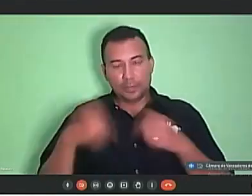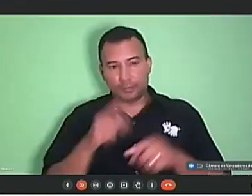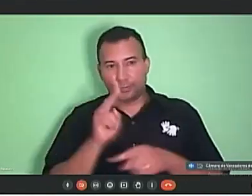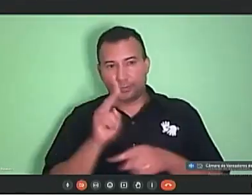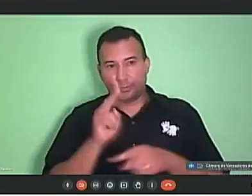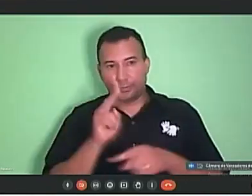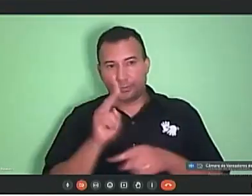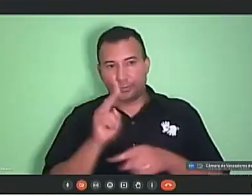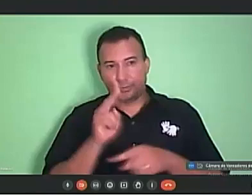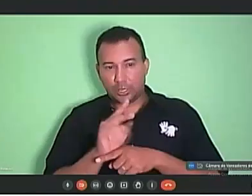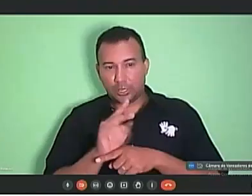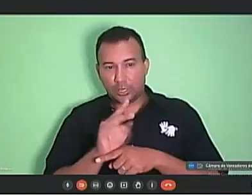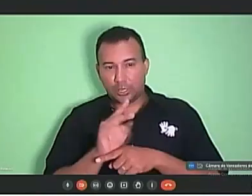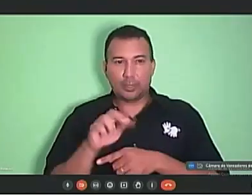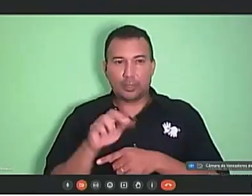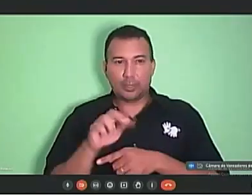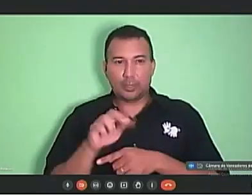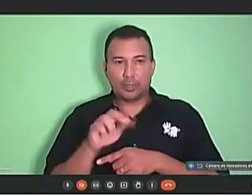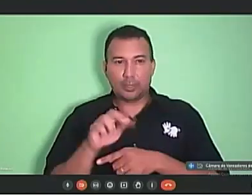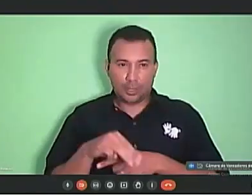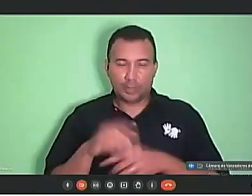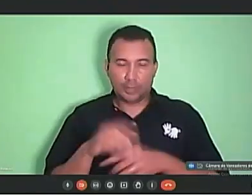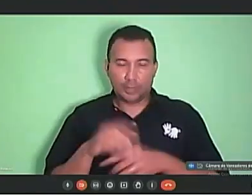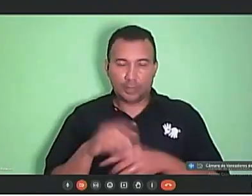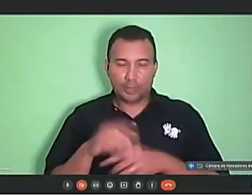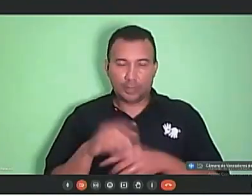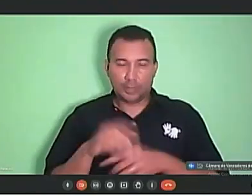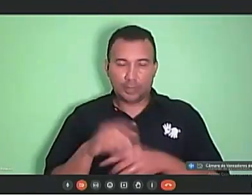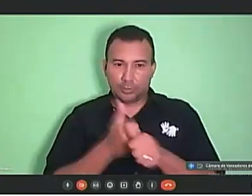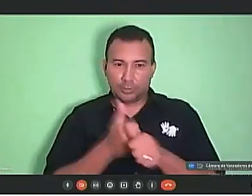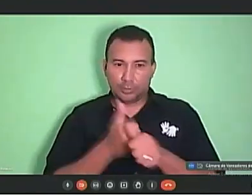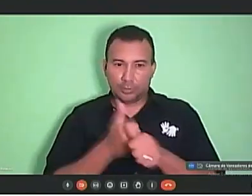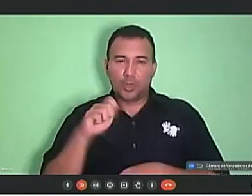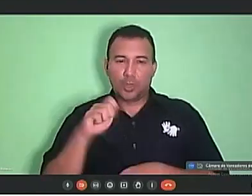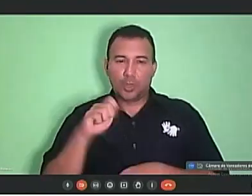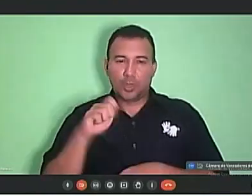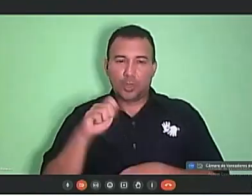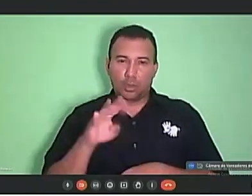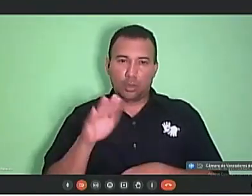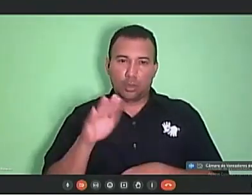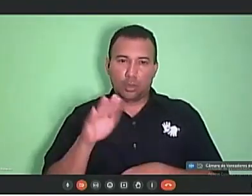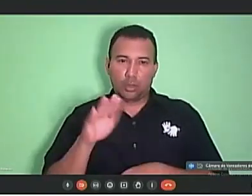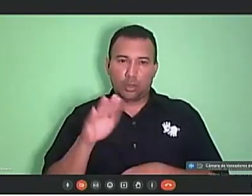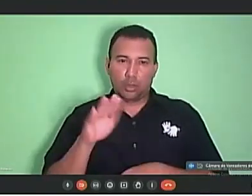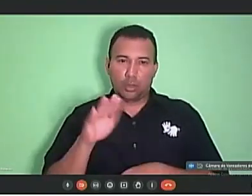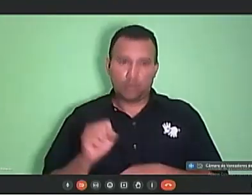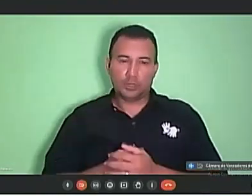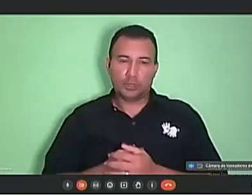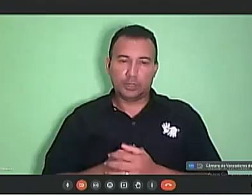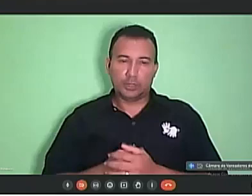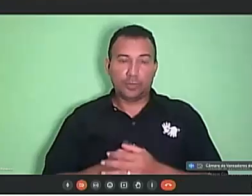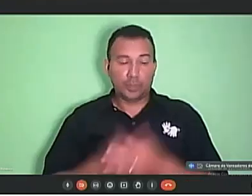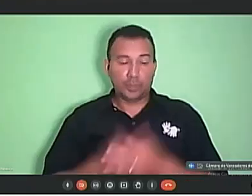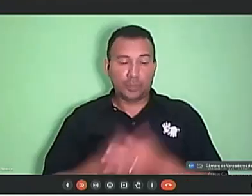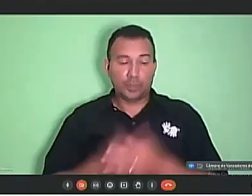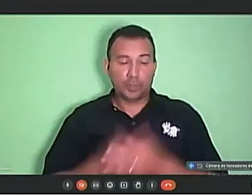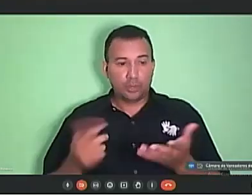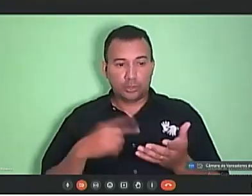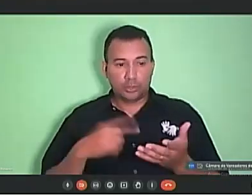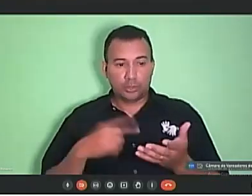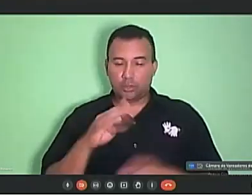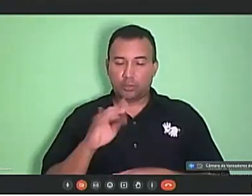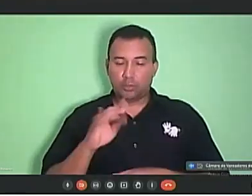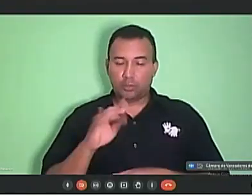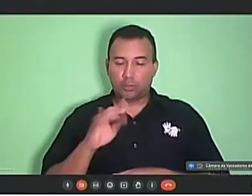da Avenida Manuel Ribas, impedindo dessa forma que a inundação passe do bairro São Bernardo para o bairro Ponte